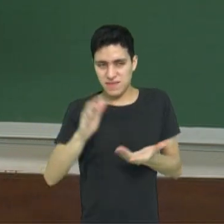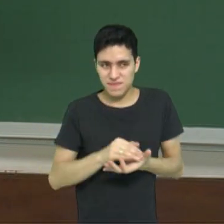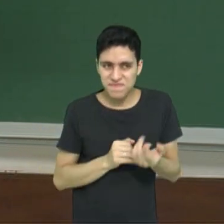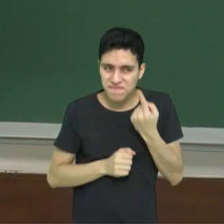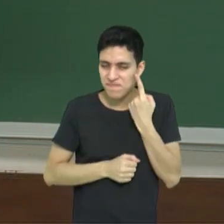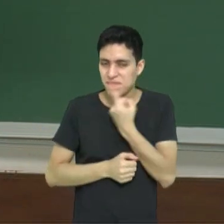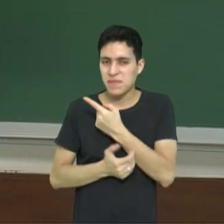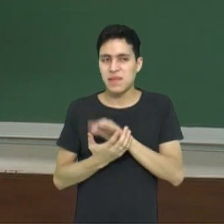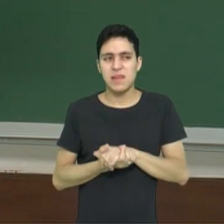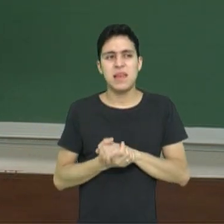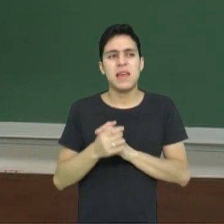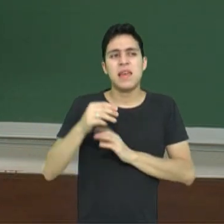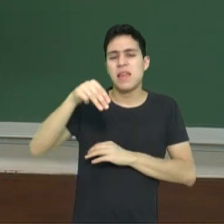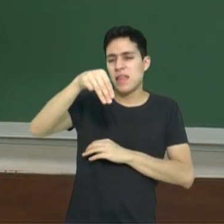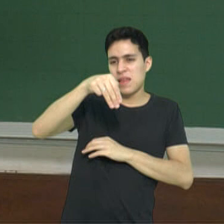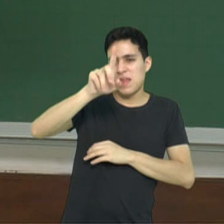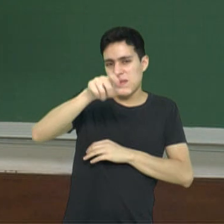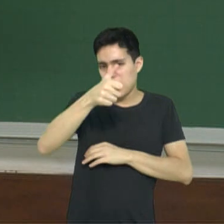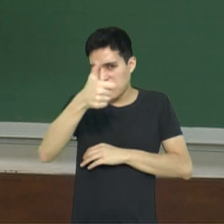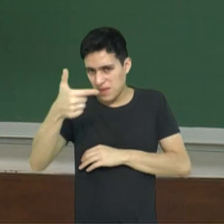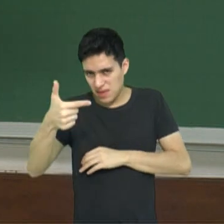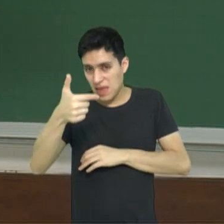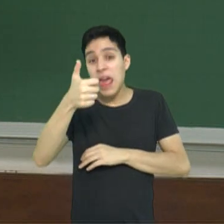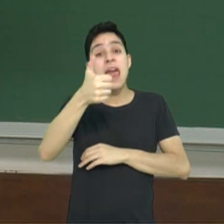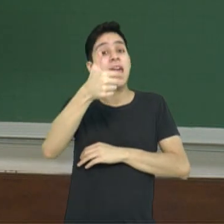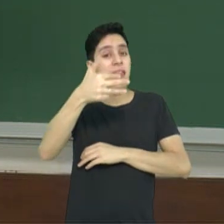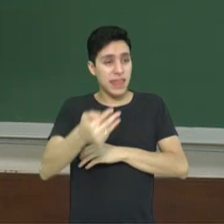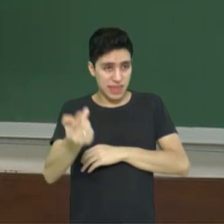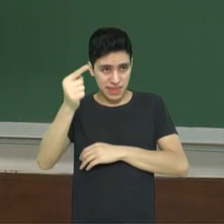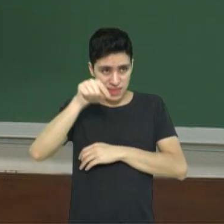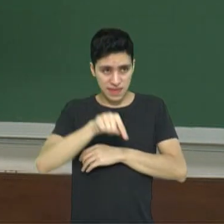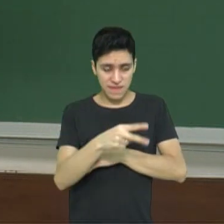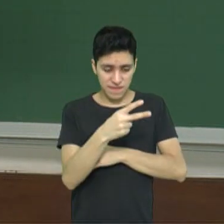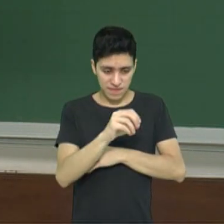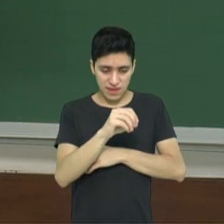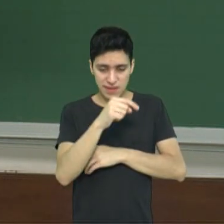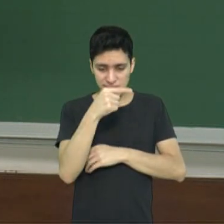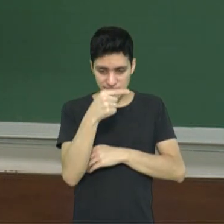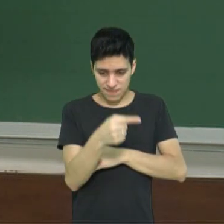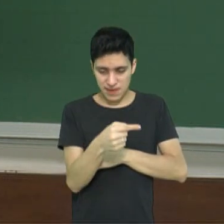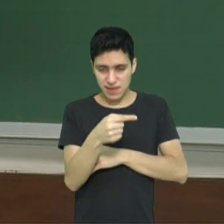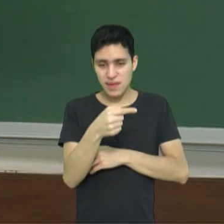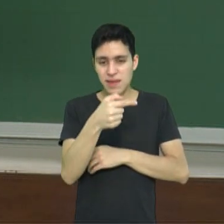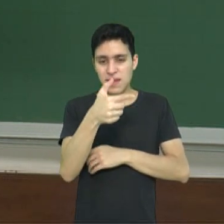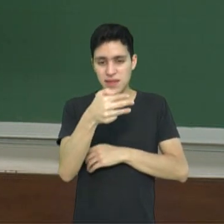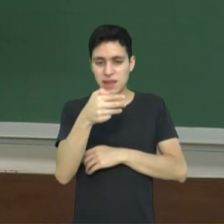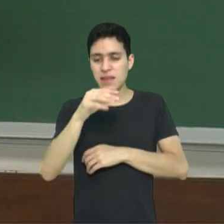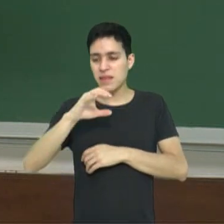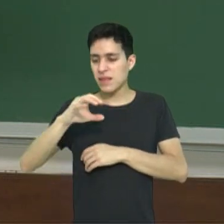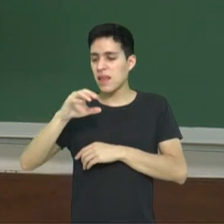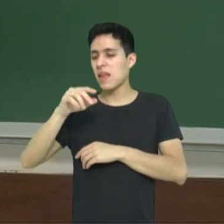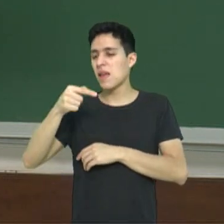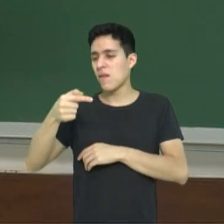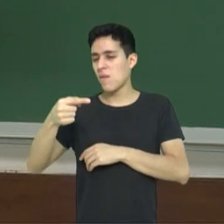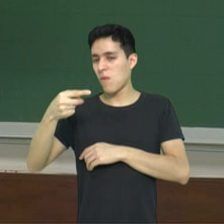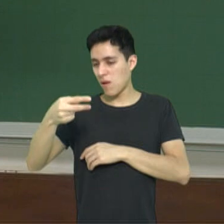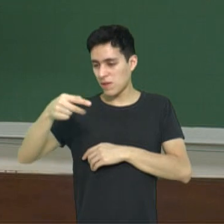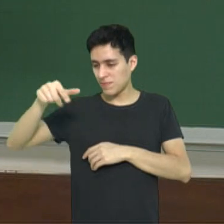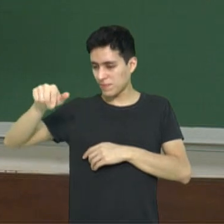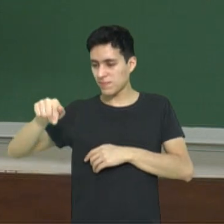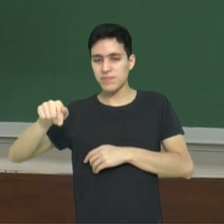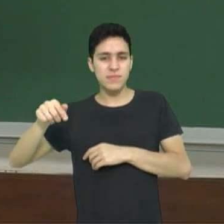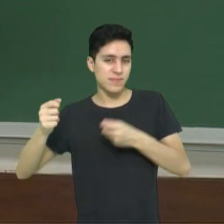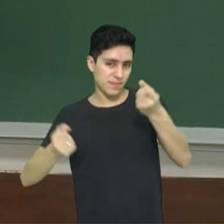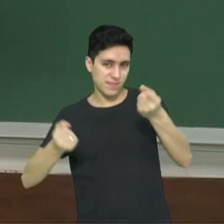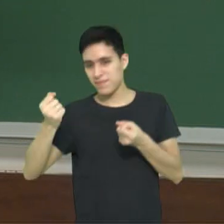M. O M é 13, 20 menos 13, o C igual a 7. Ou seja, o número de carros é igual